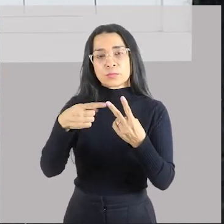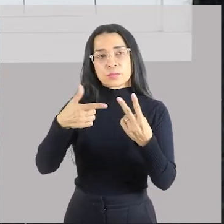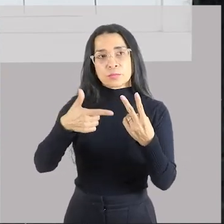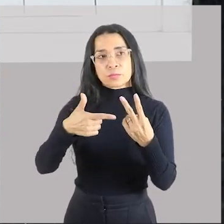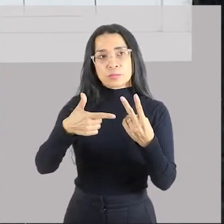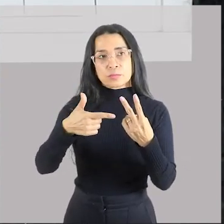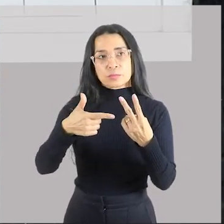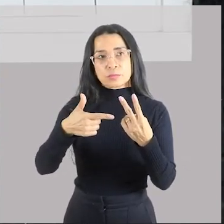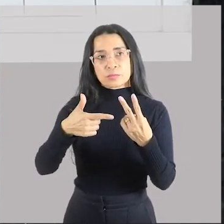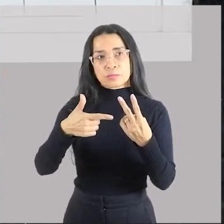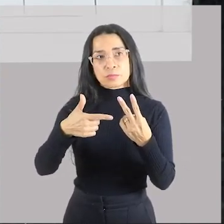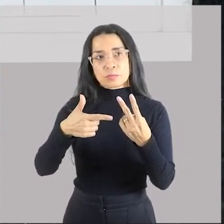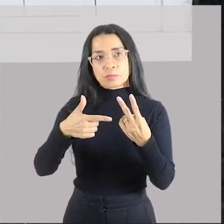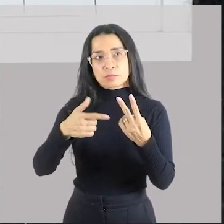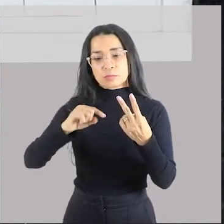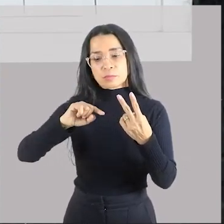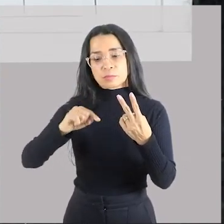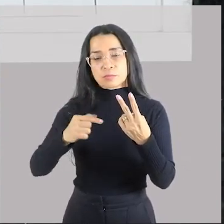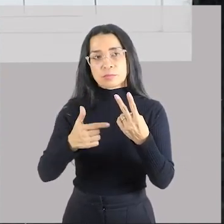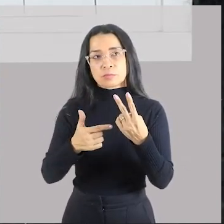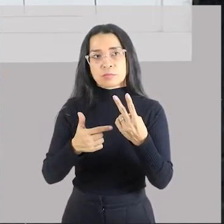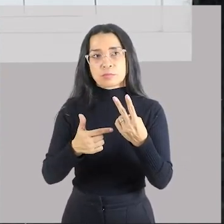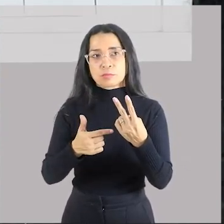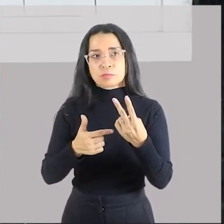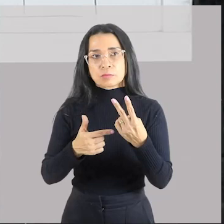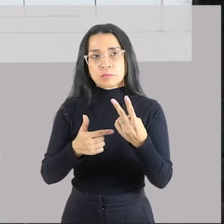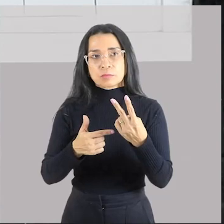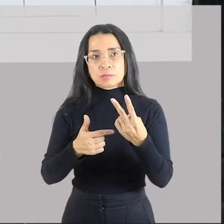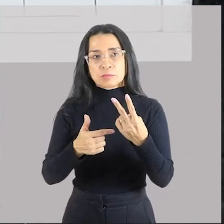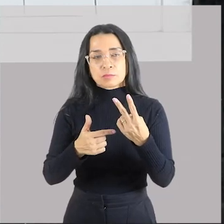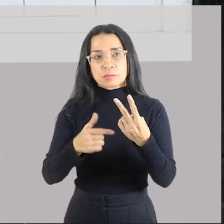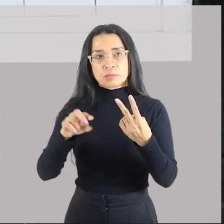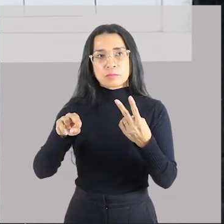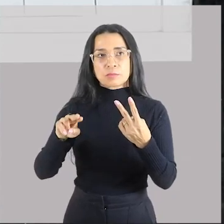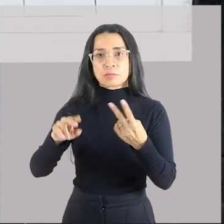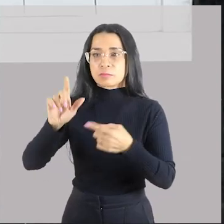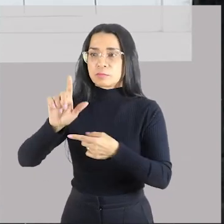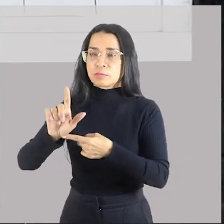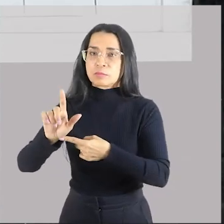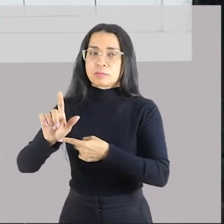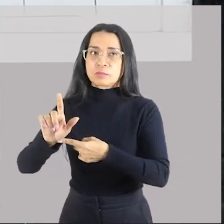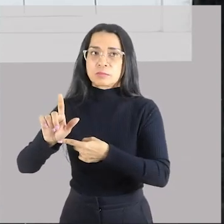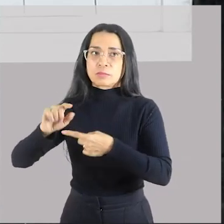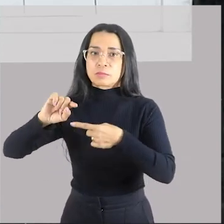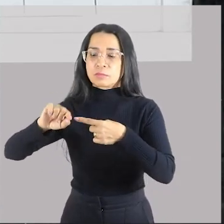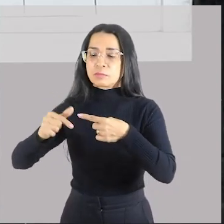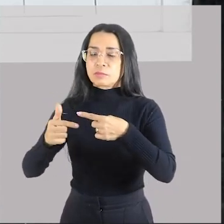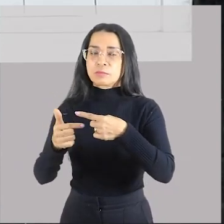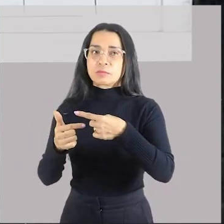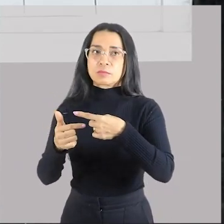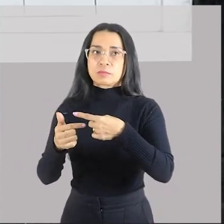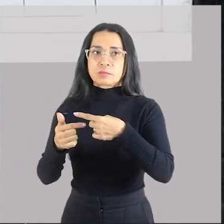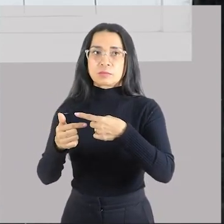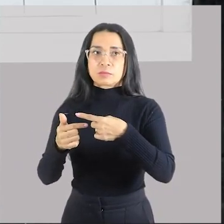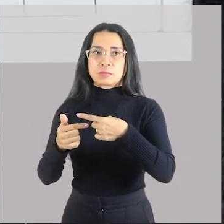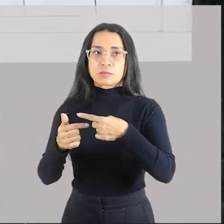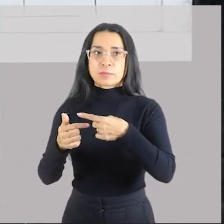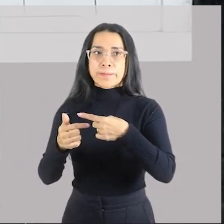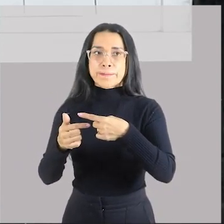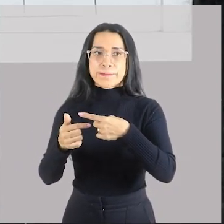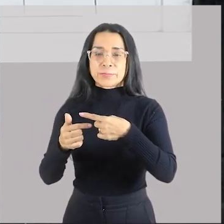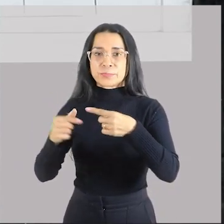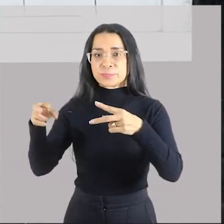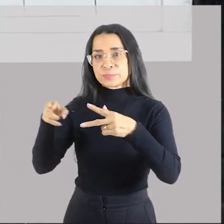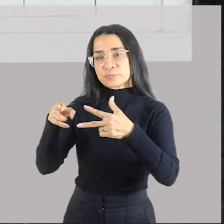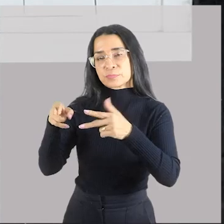2 sobre 2 vai ser igual a L sobre 2 pelo